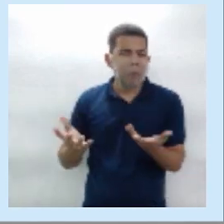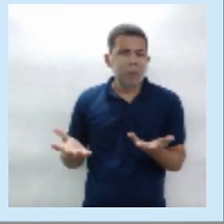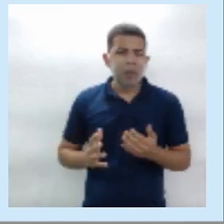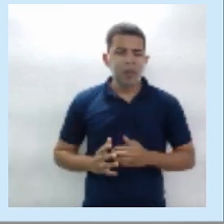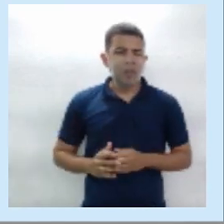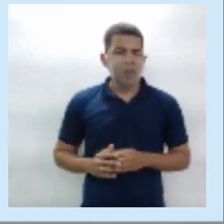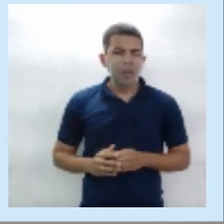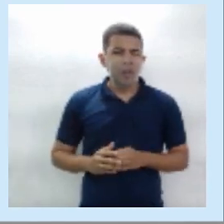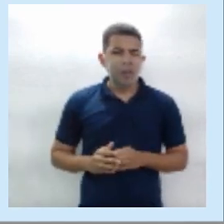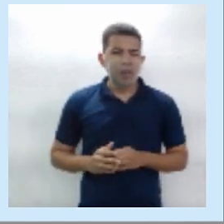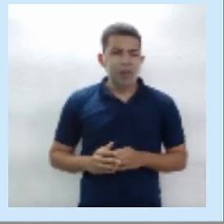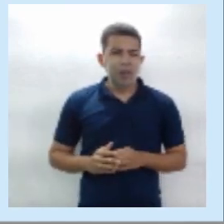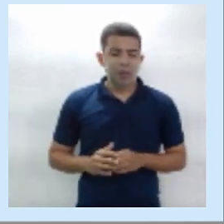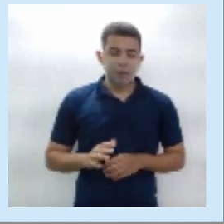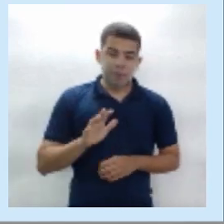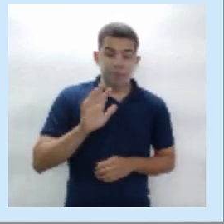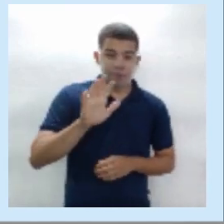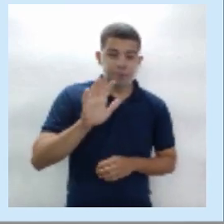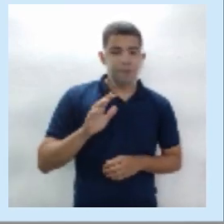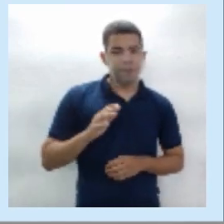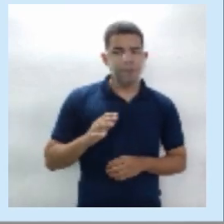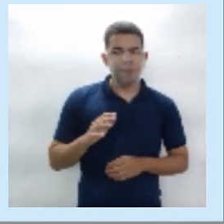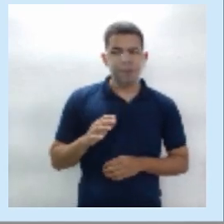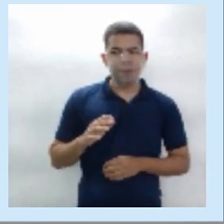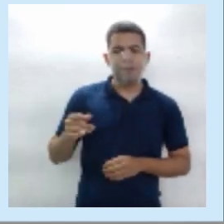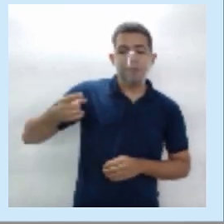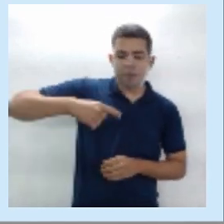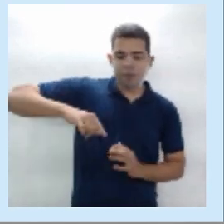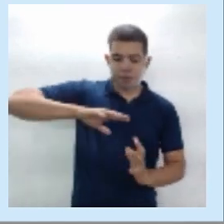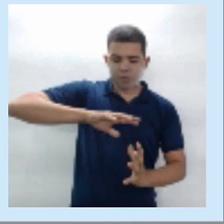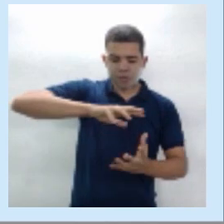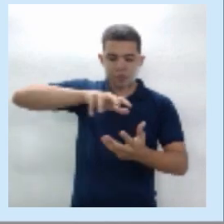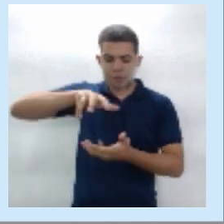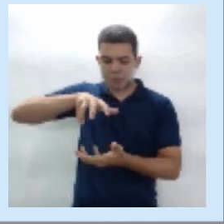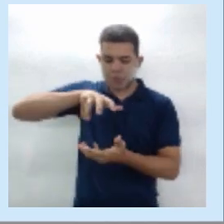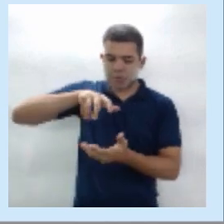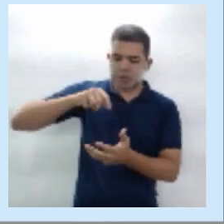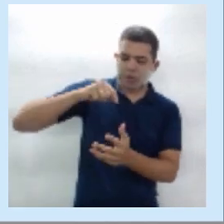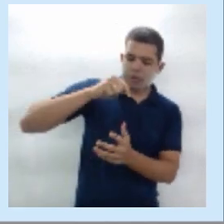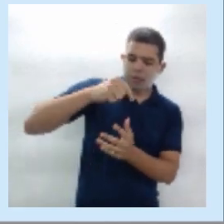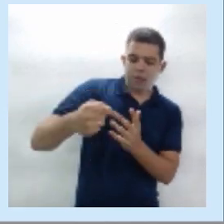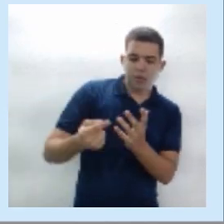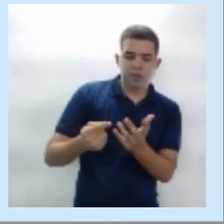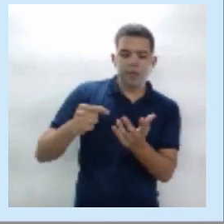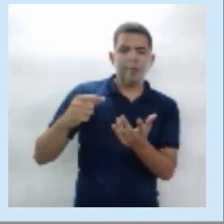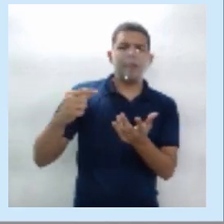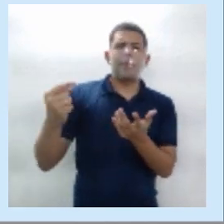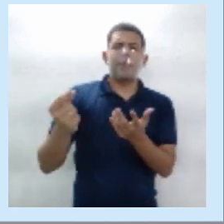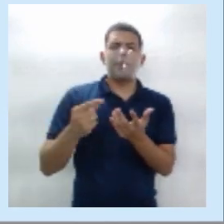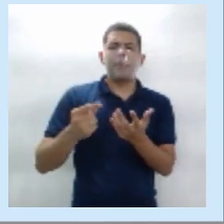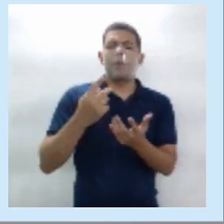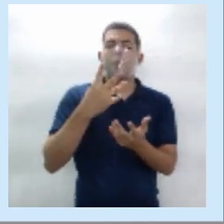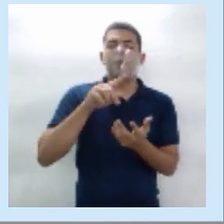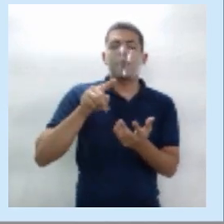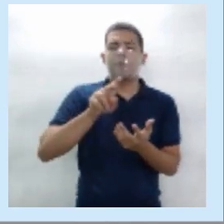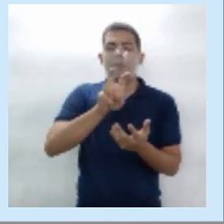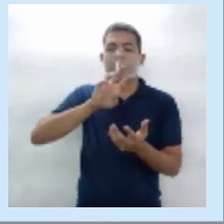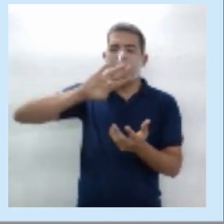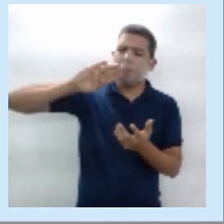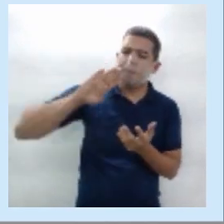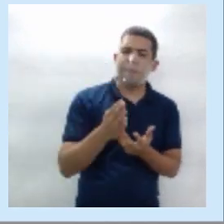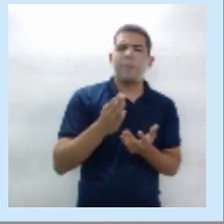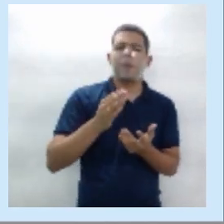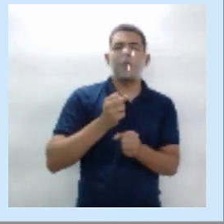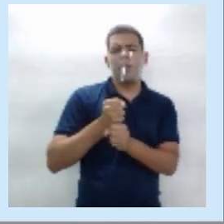tectônicas? Vê só, o nosso planeta ele tem 4,5 bilhões